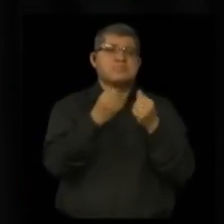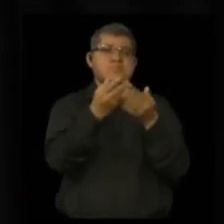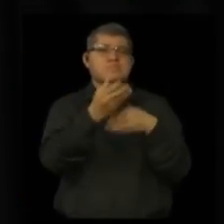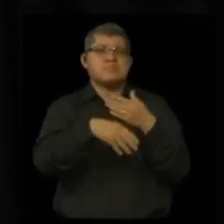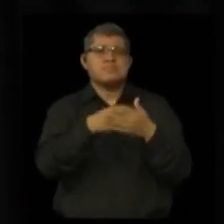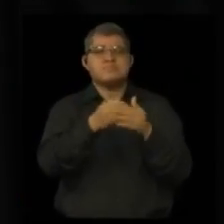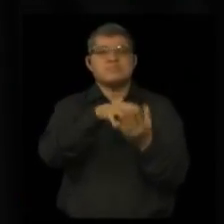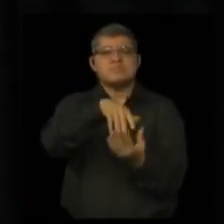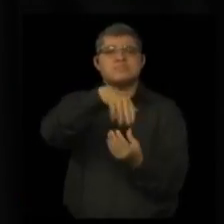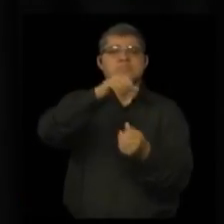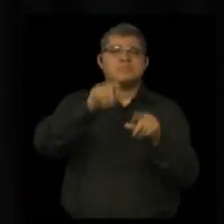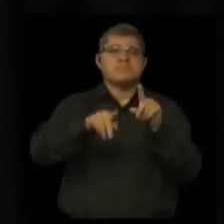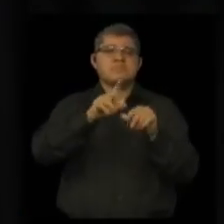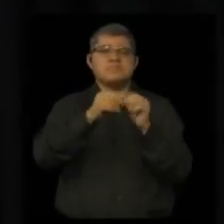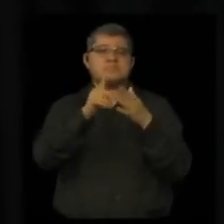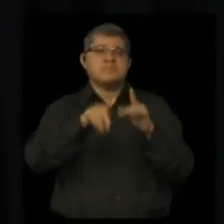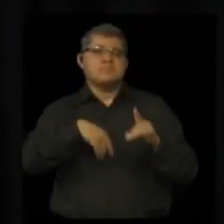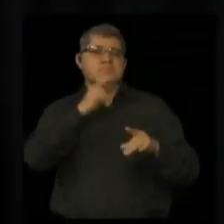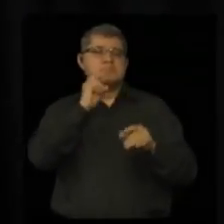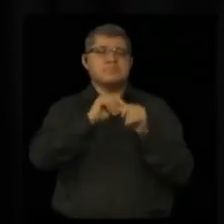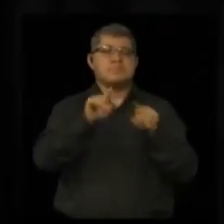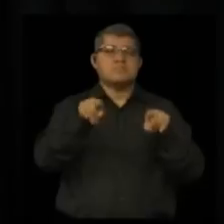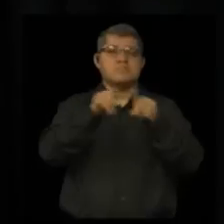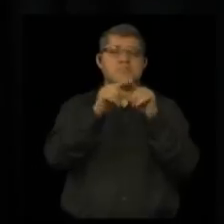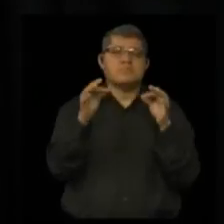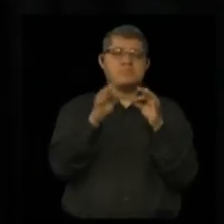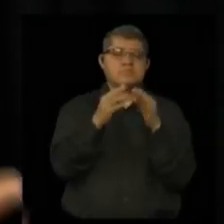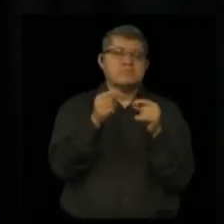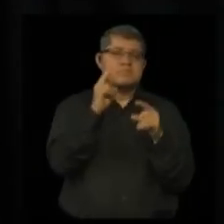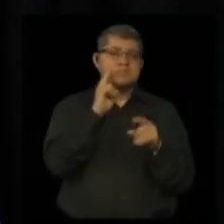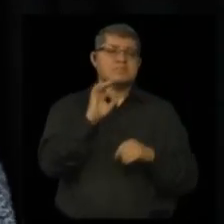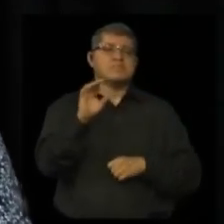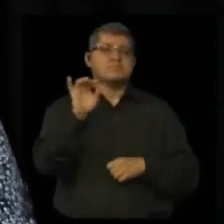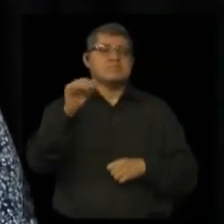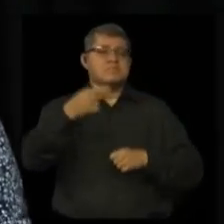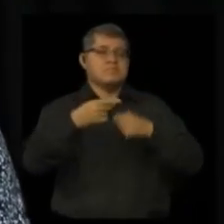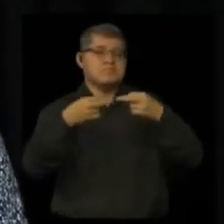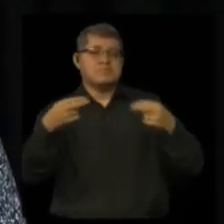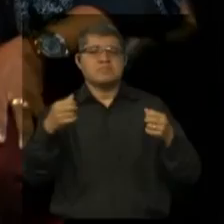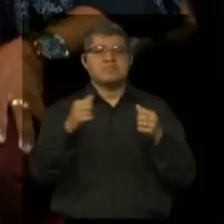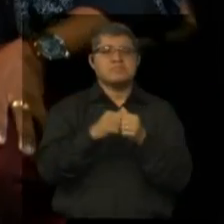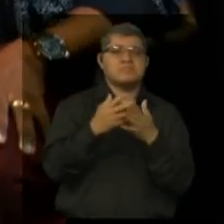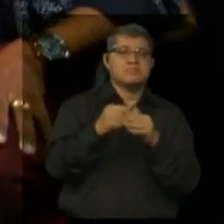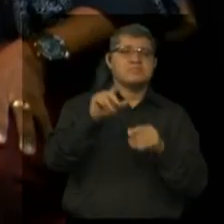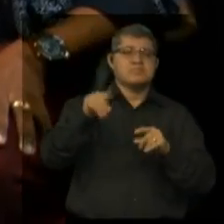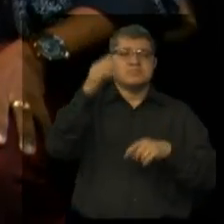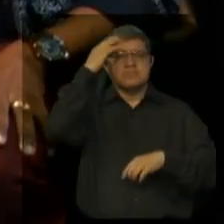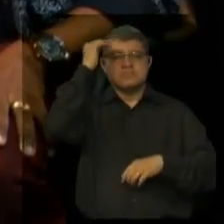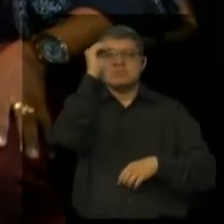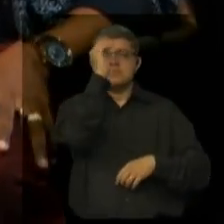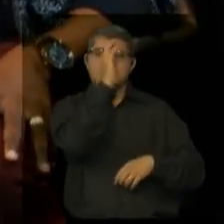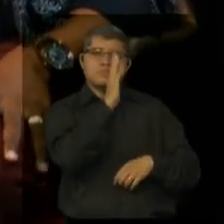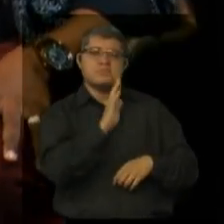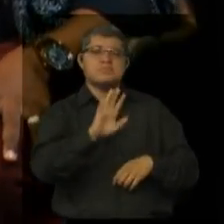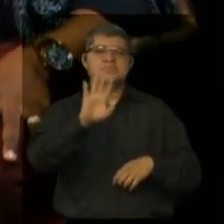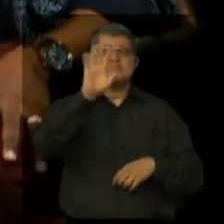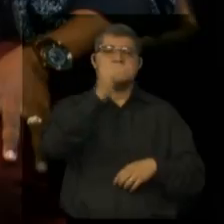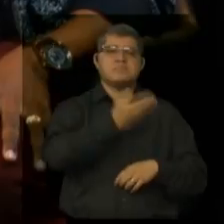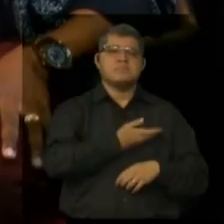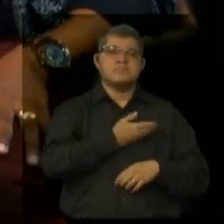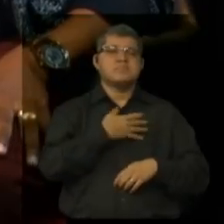alma das pessoas. Então, Poetas de Concerto tem essa função. E vários artistas nacionais e